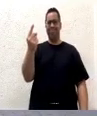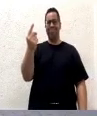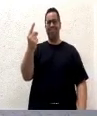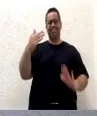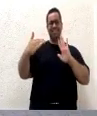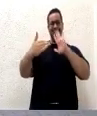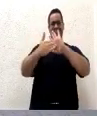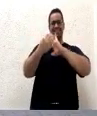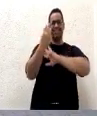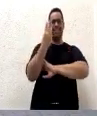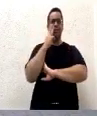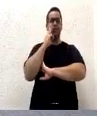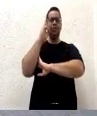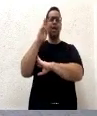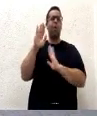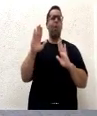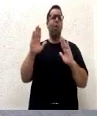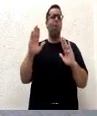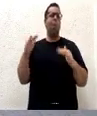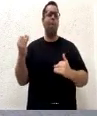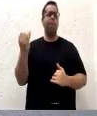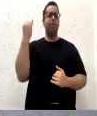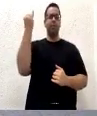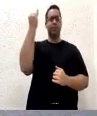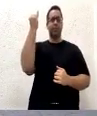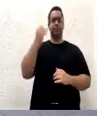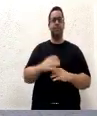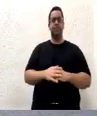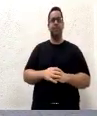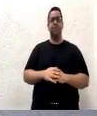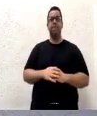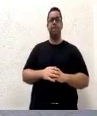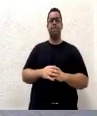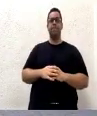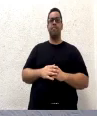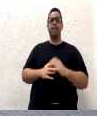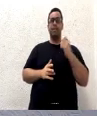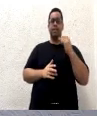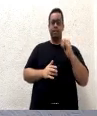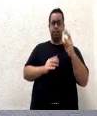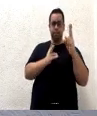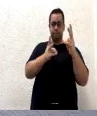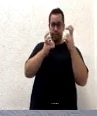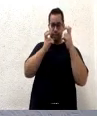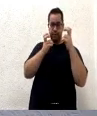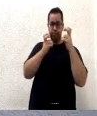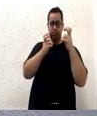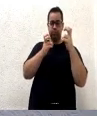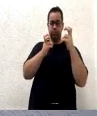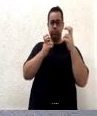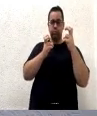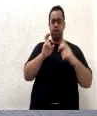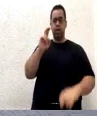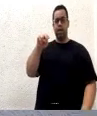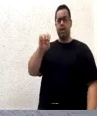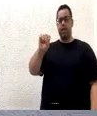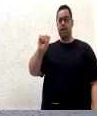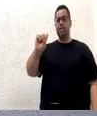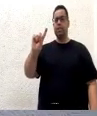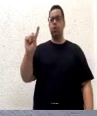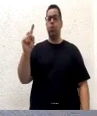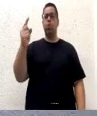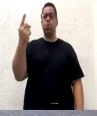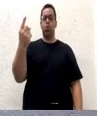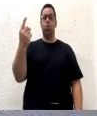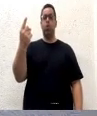Quando a gente identifica paciente positivo no NS1, a gente consegue fazer isolamento viral.